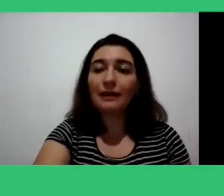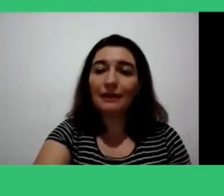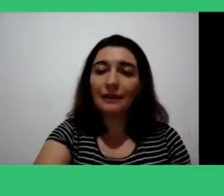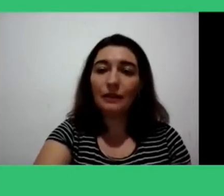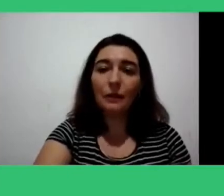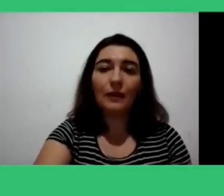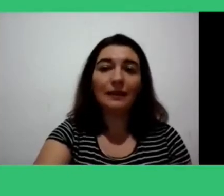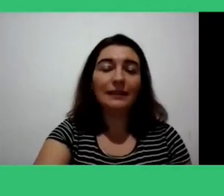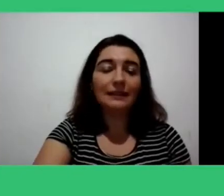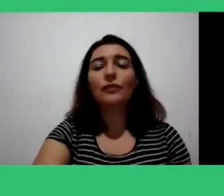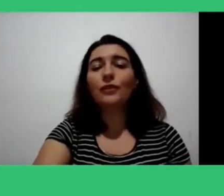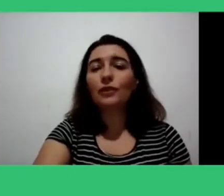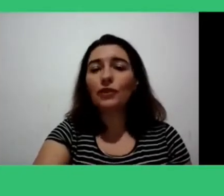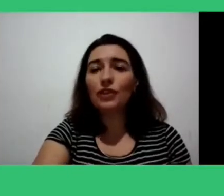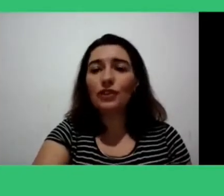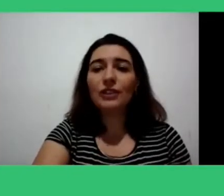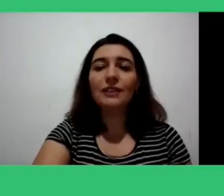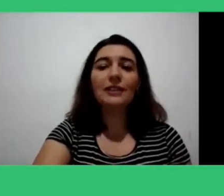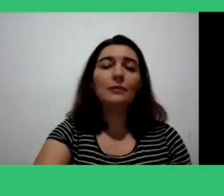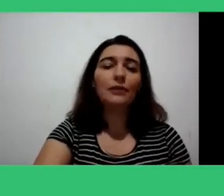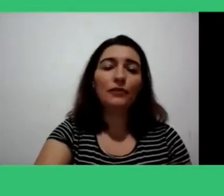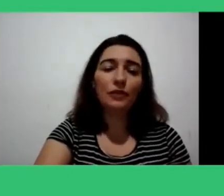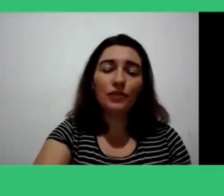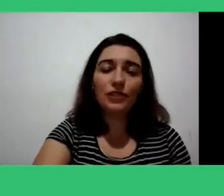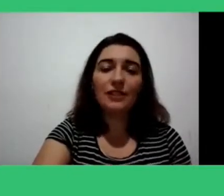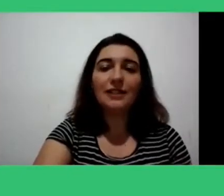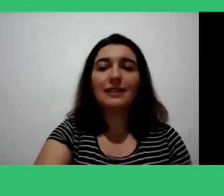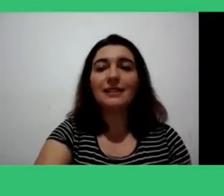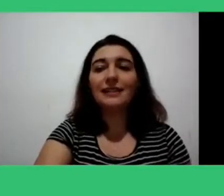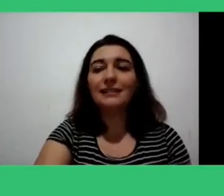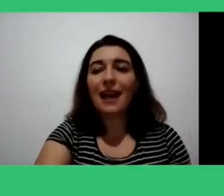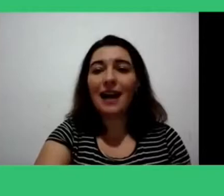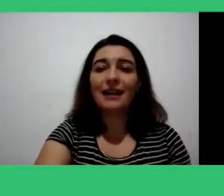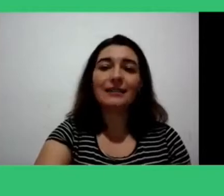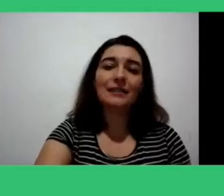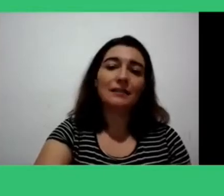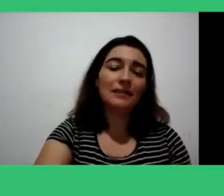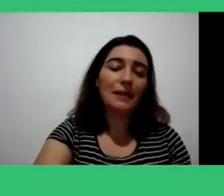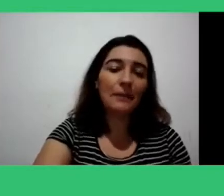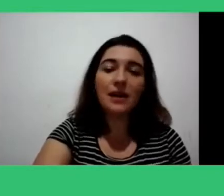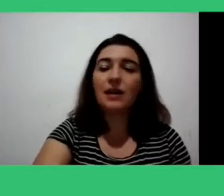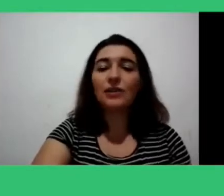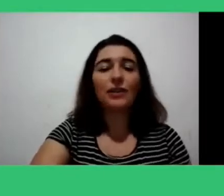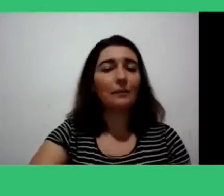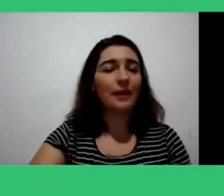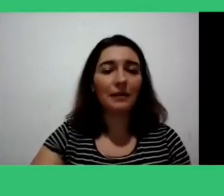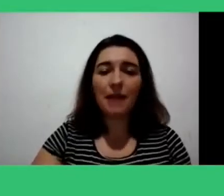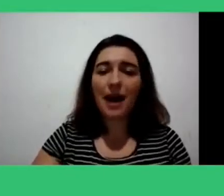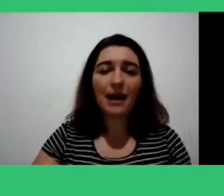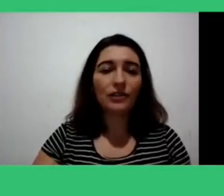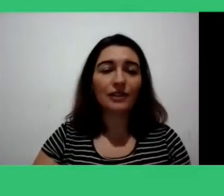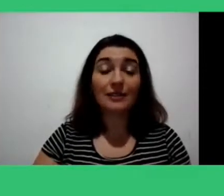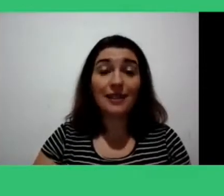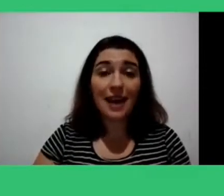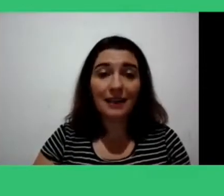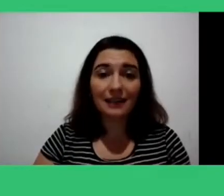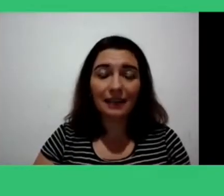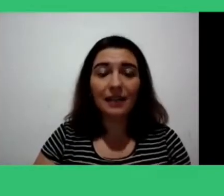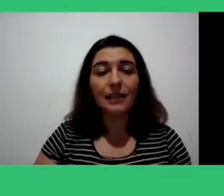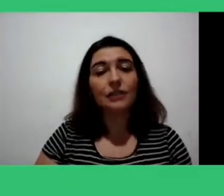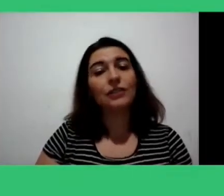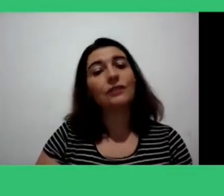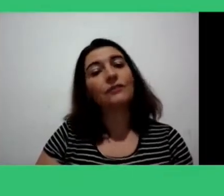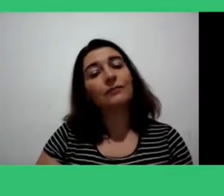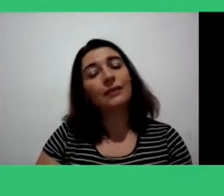compõem uma língua, fonologia, morfologia, sintaxe, semântica, pragmática,